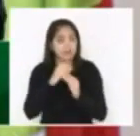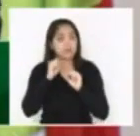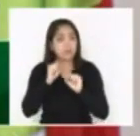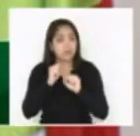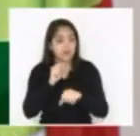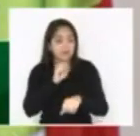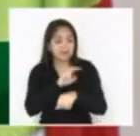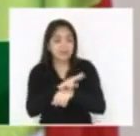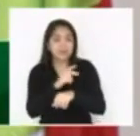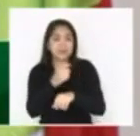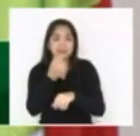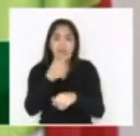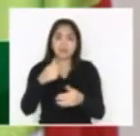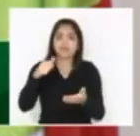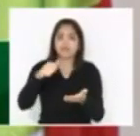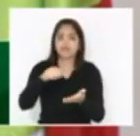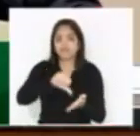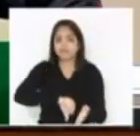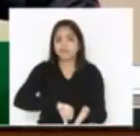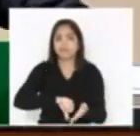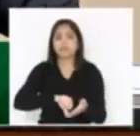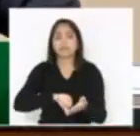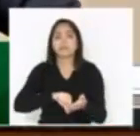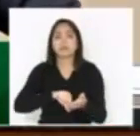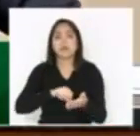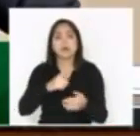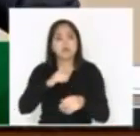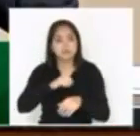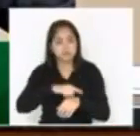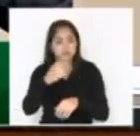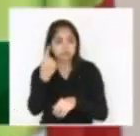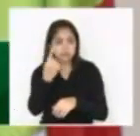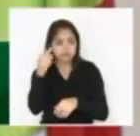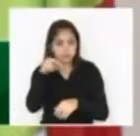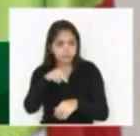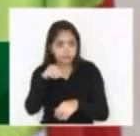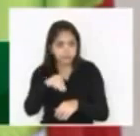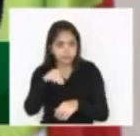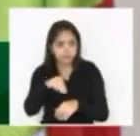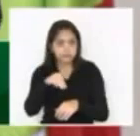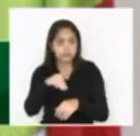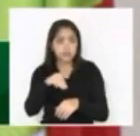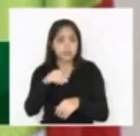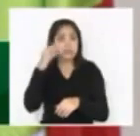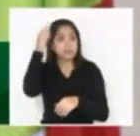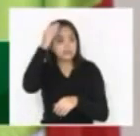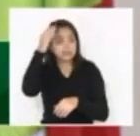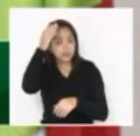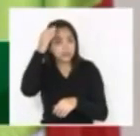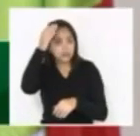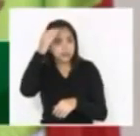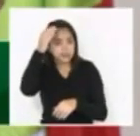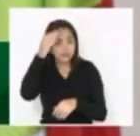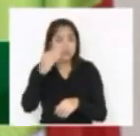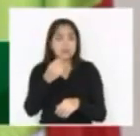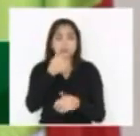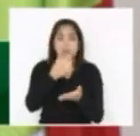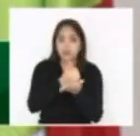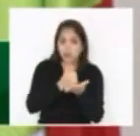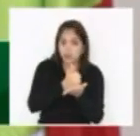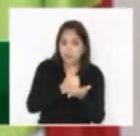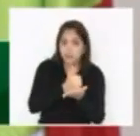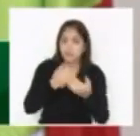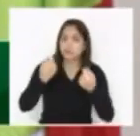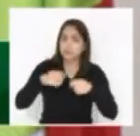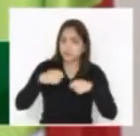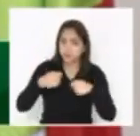Temos que fazer. Mais um minuto, senhor deputado. Temos que ter a consciência que o remédio deve ser